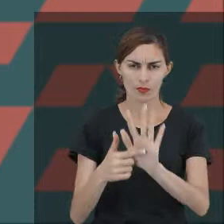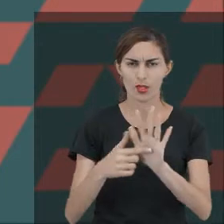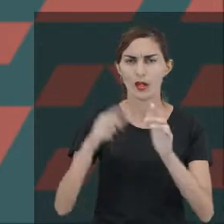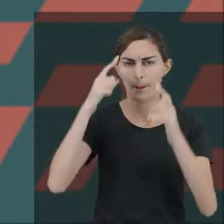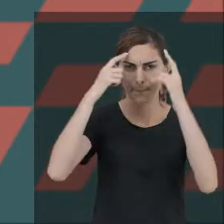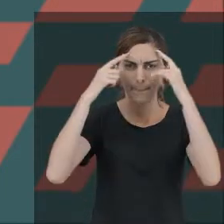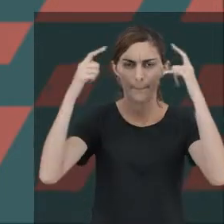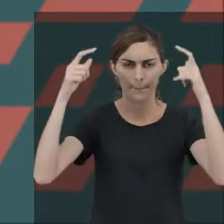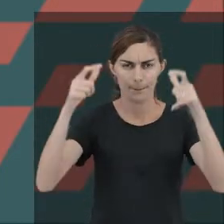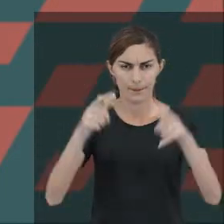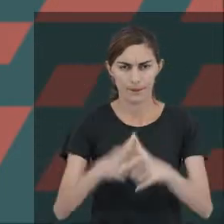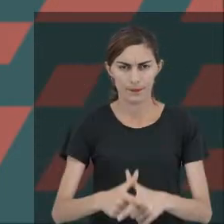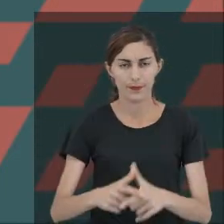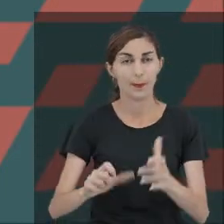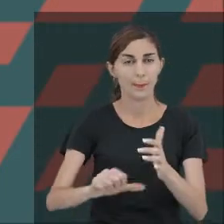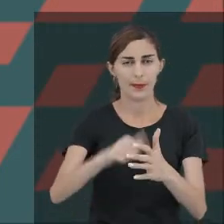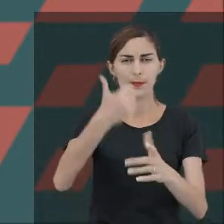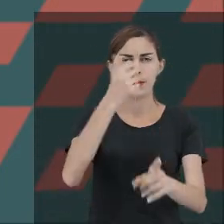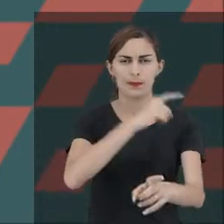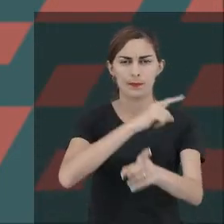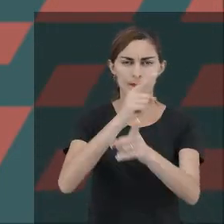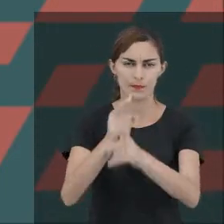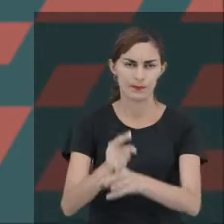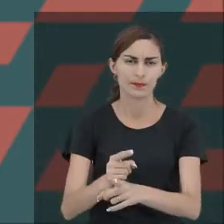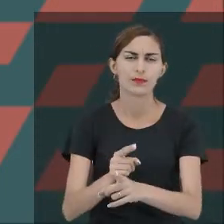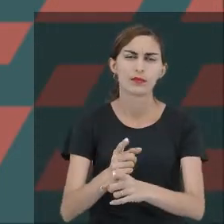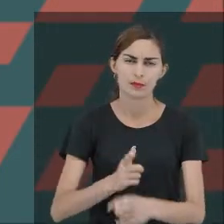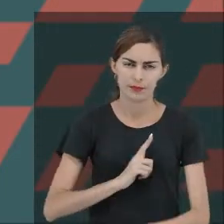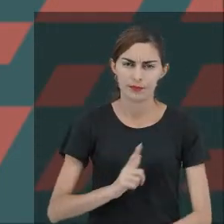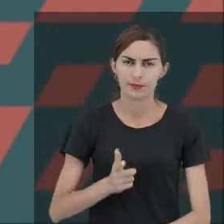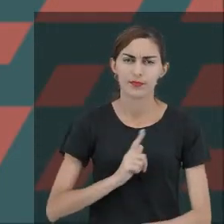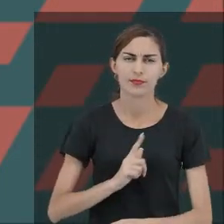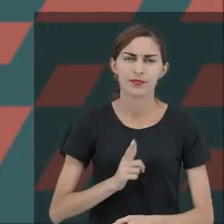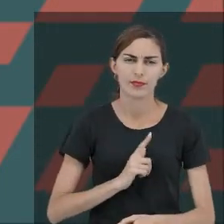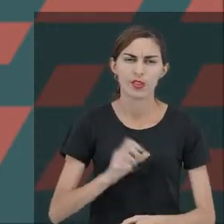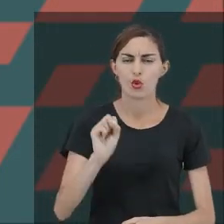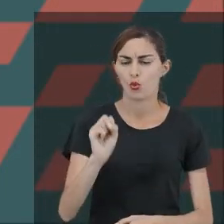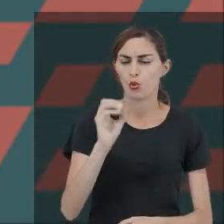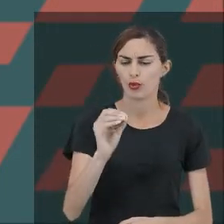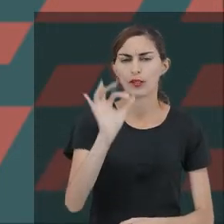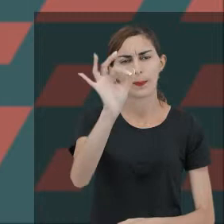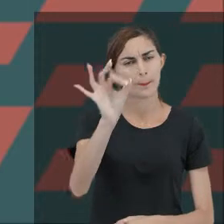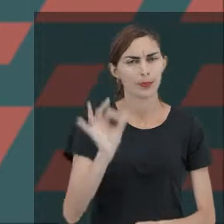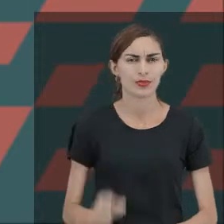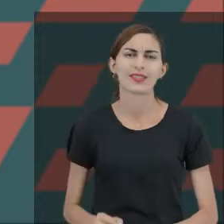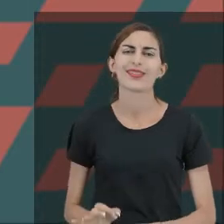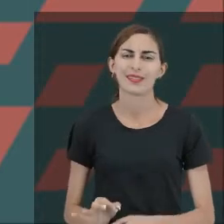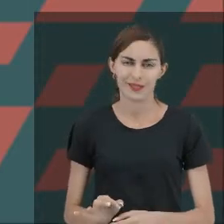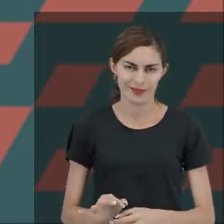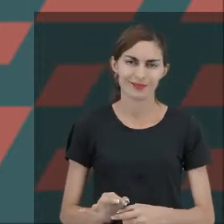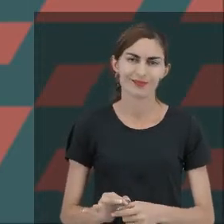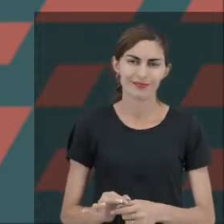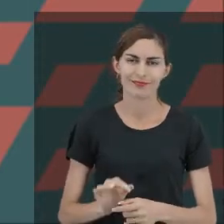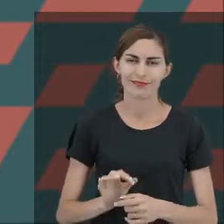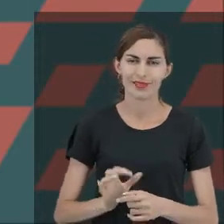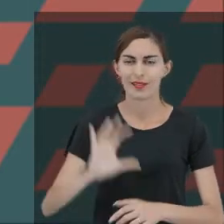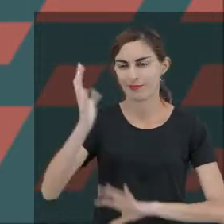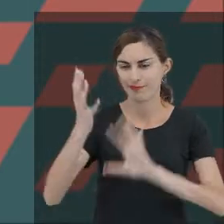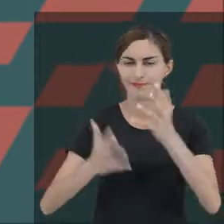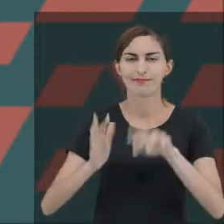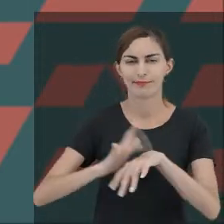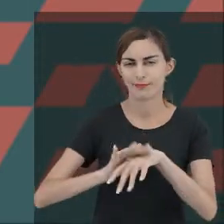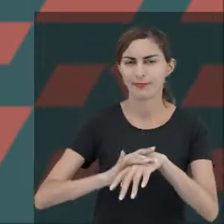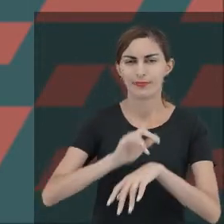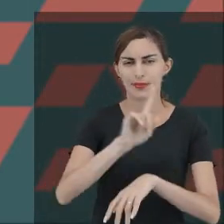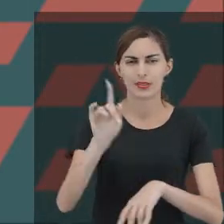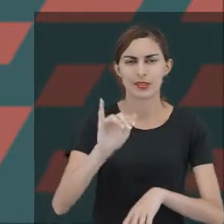A microcefalia era o primeiro achado e ela estava presente em 80% dos casos de síndrome congênita do Zika. Mas